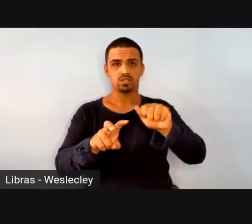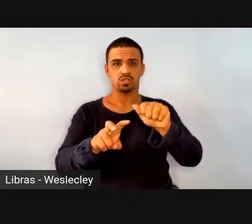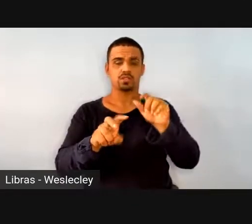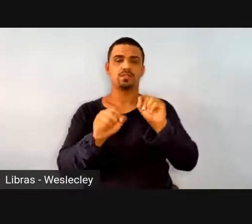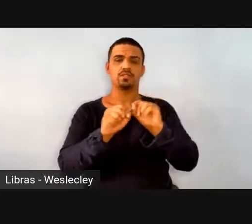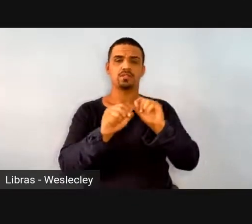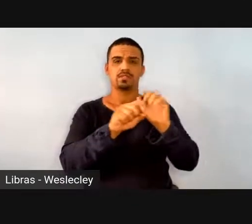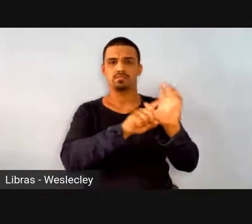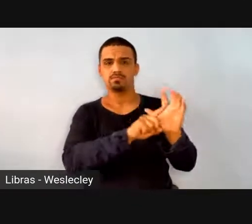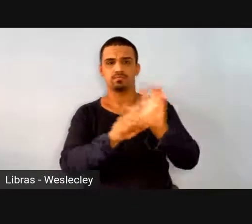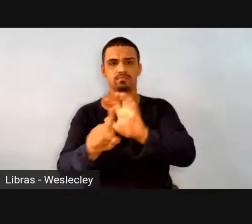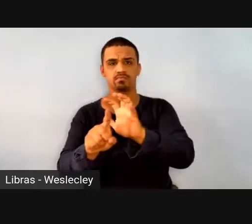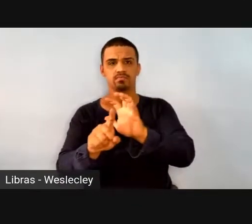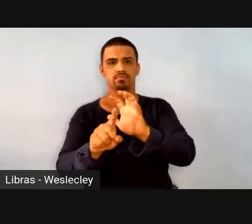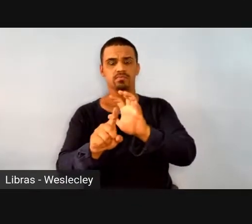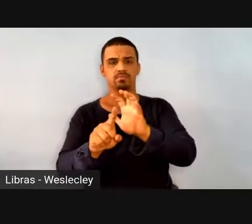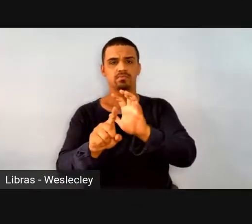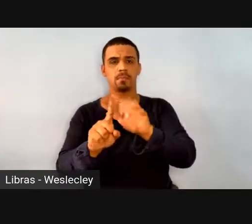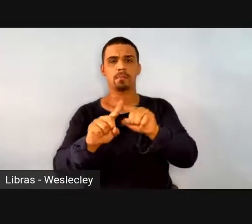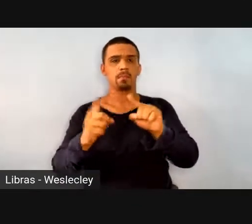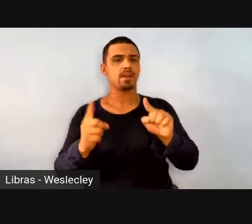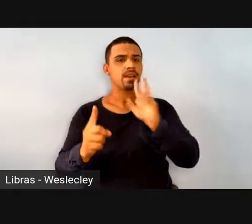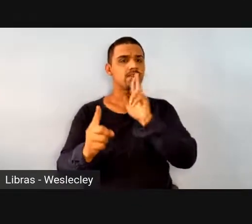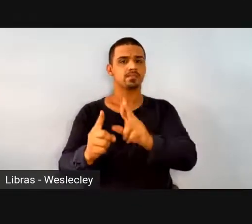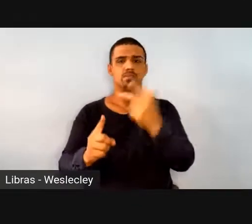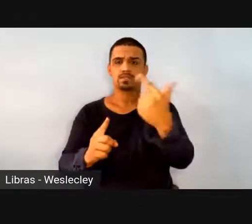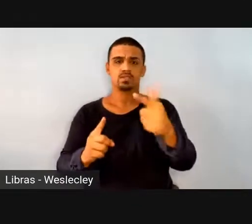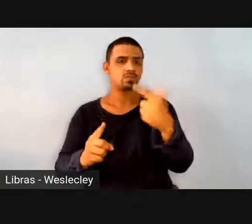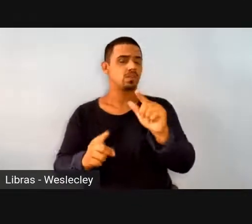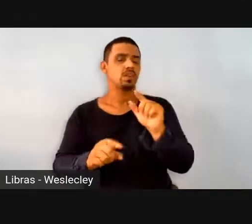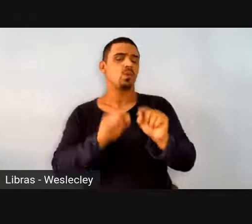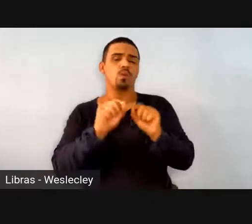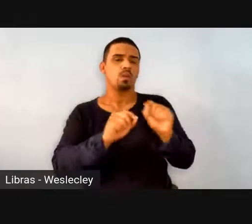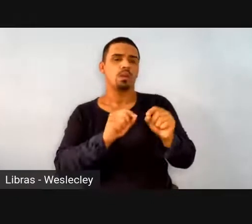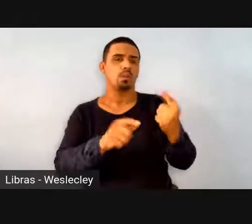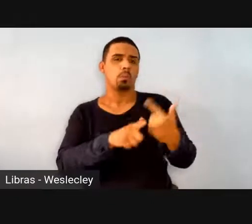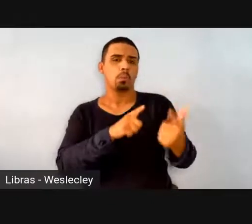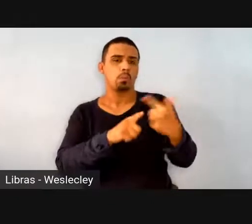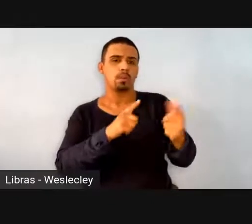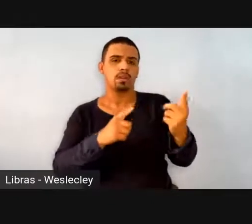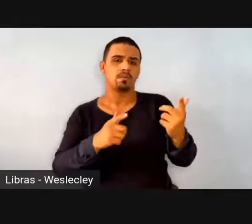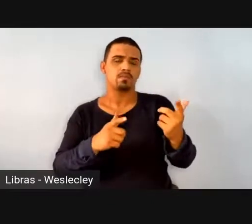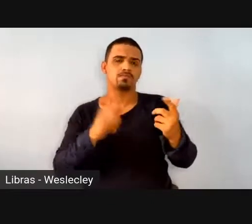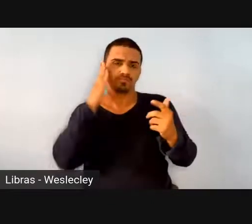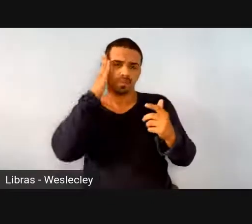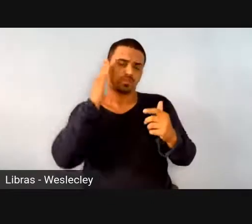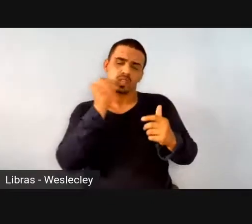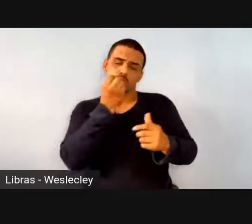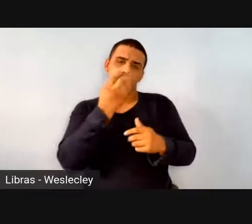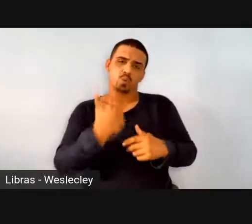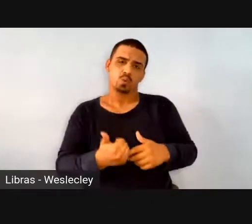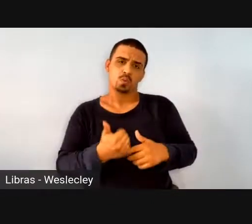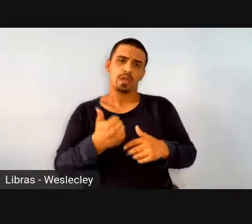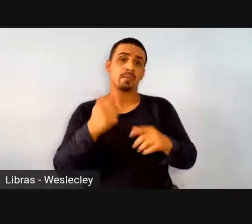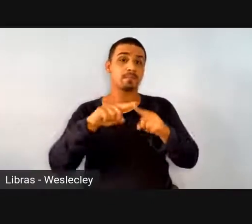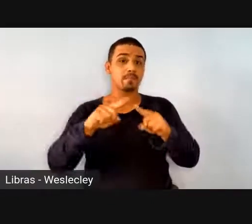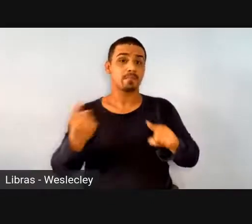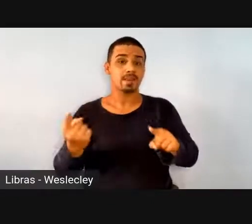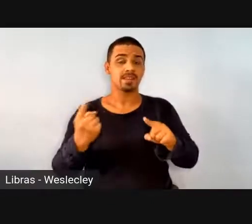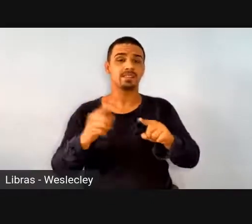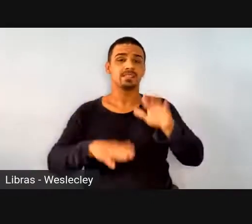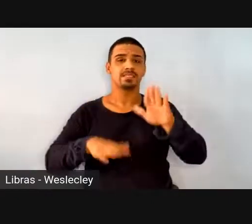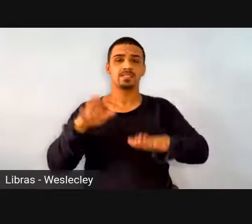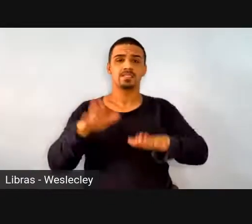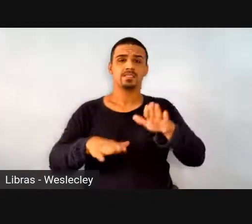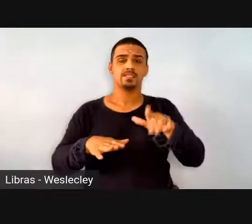sem diagnóstico da causa do que está acontecendo. Às vezes, tudo bem, o sintoma é tão agudo que você precisa... A febre é tão alta que você precisa